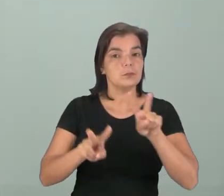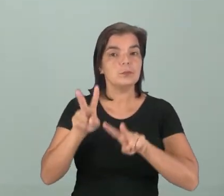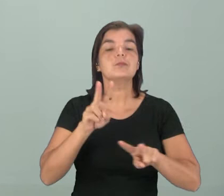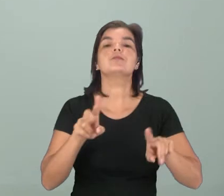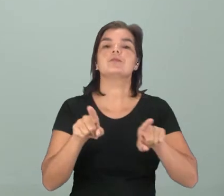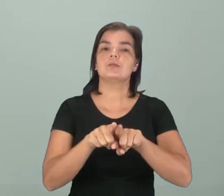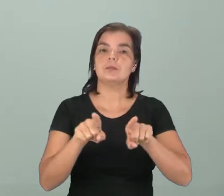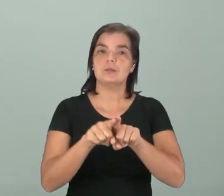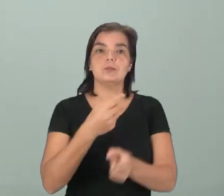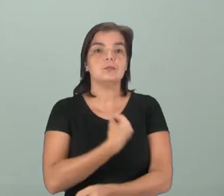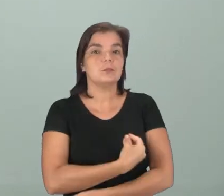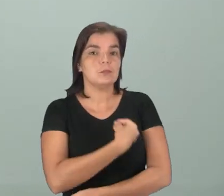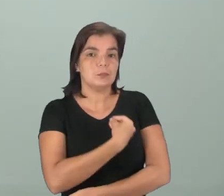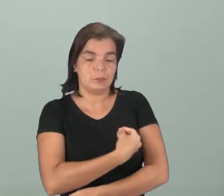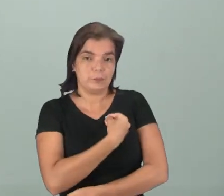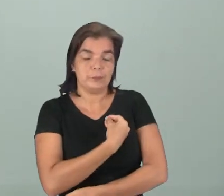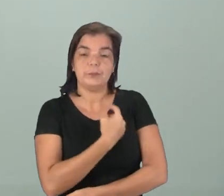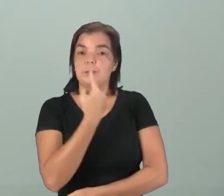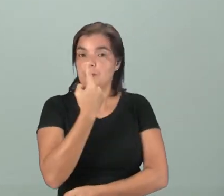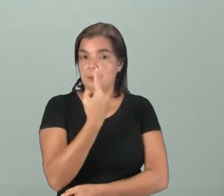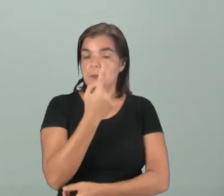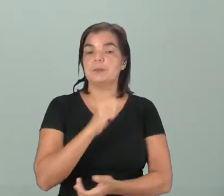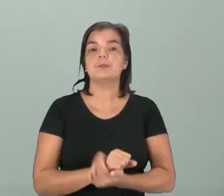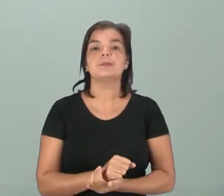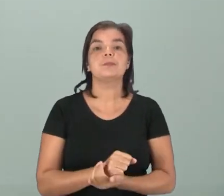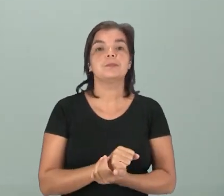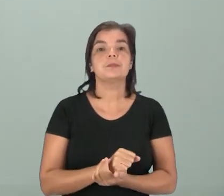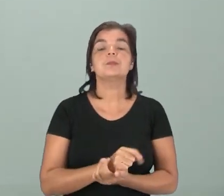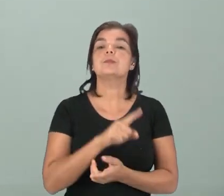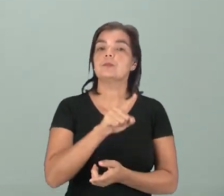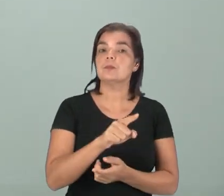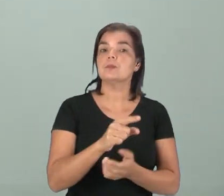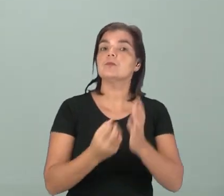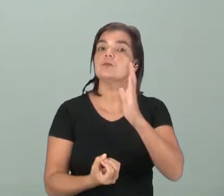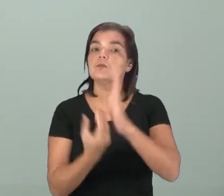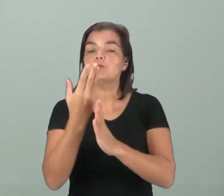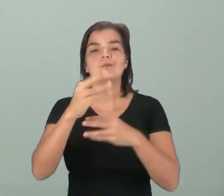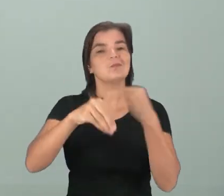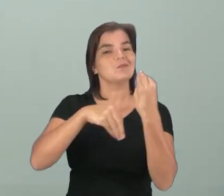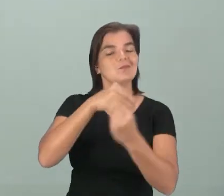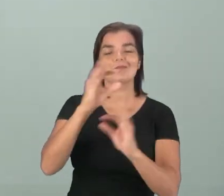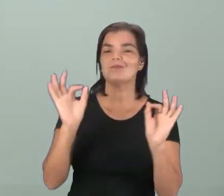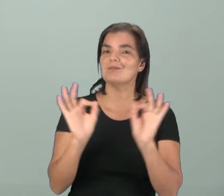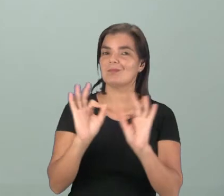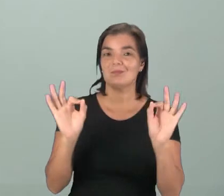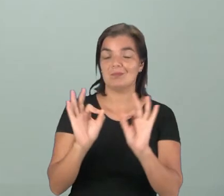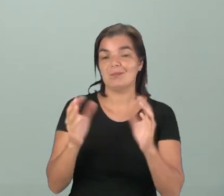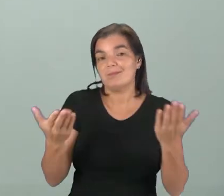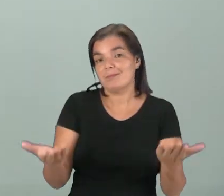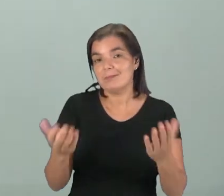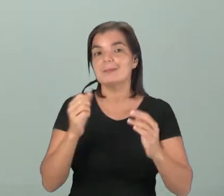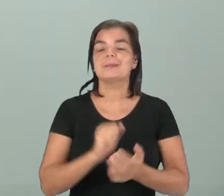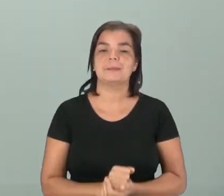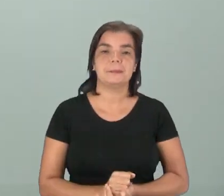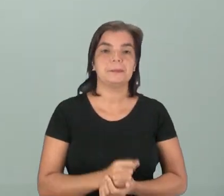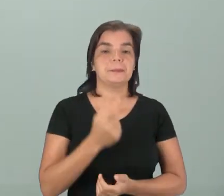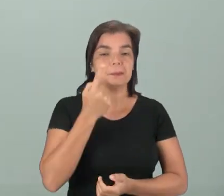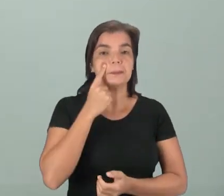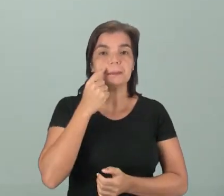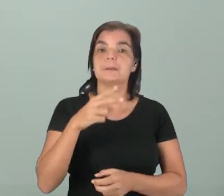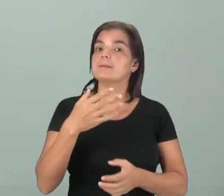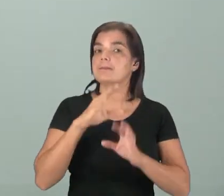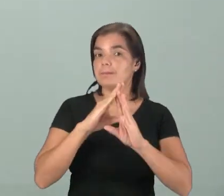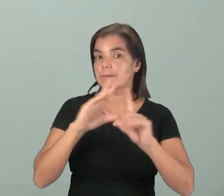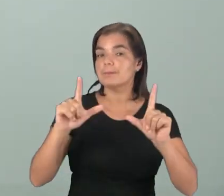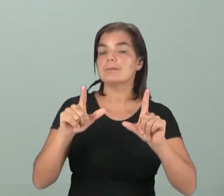visualizar a presença de mais de uma fase. E a heterogênea é porque ela não se mistura. E por não se misturar, fica essa